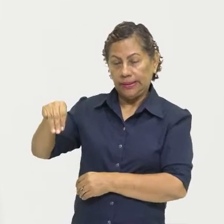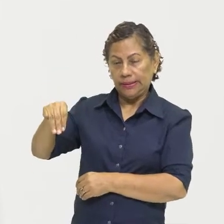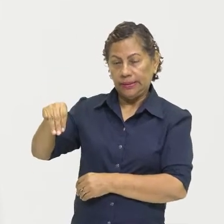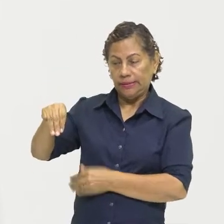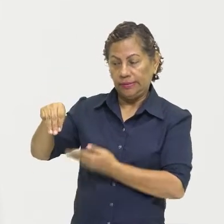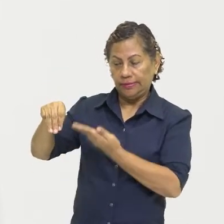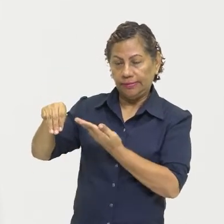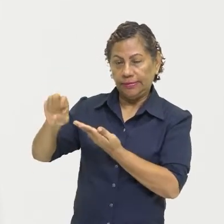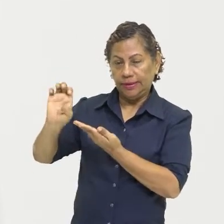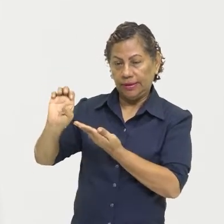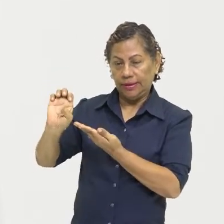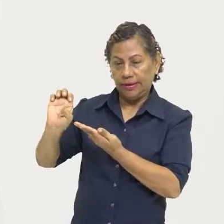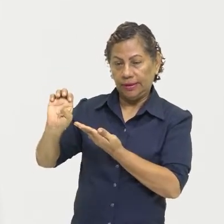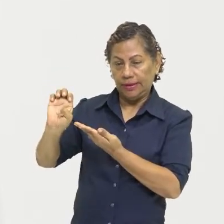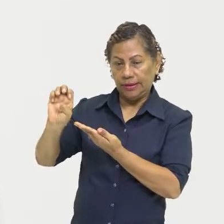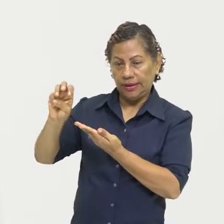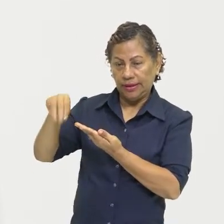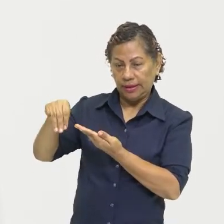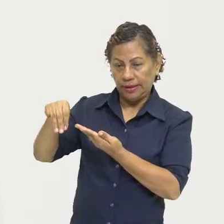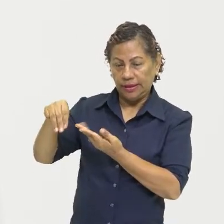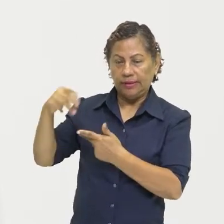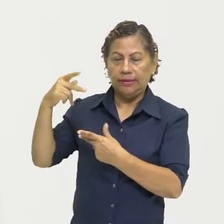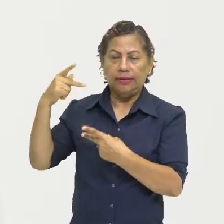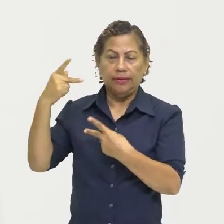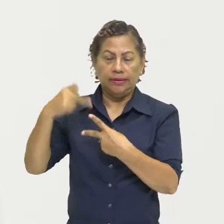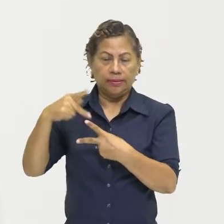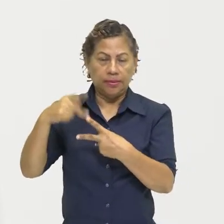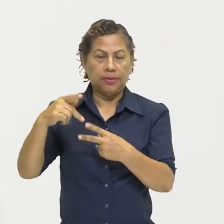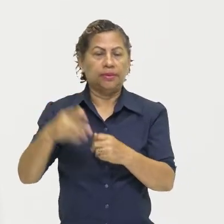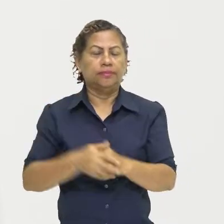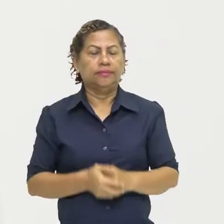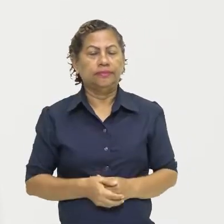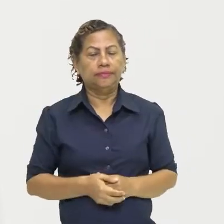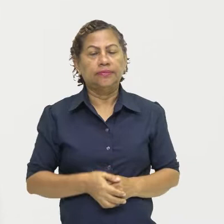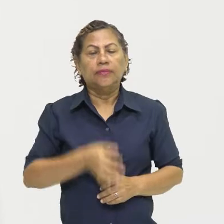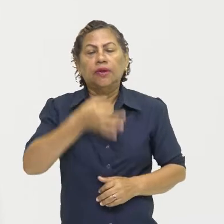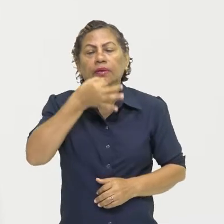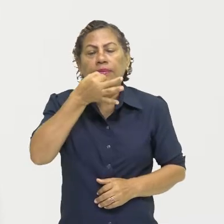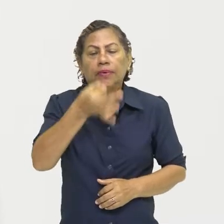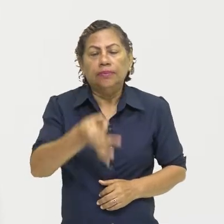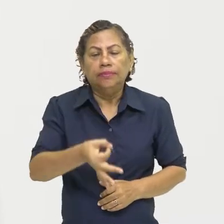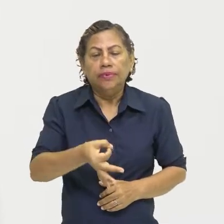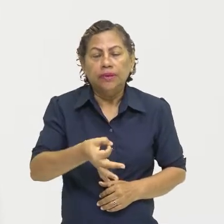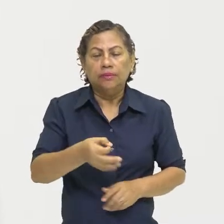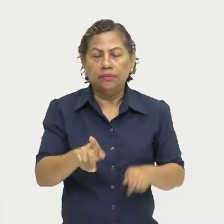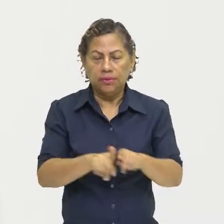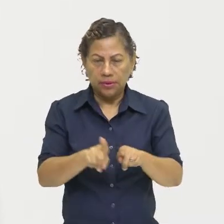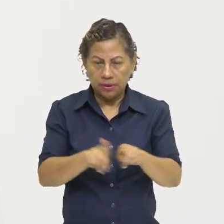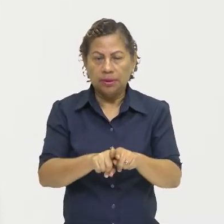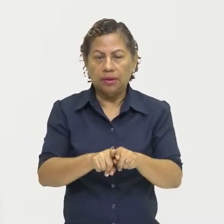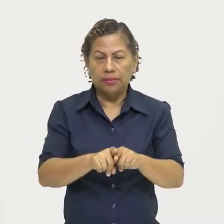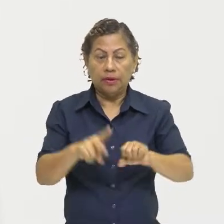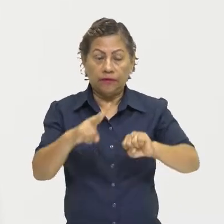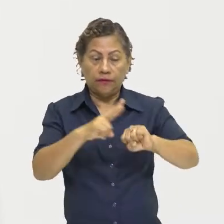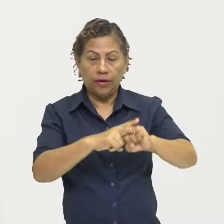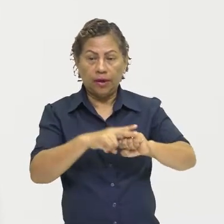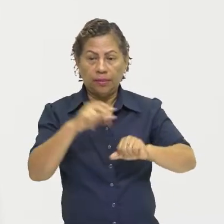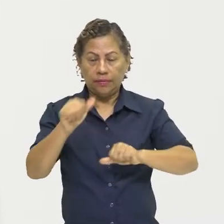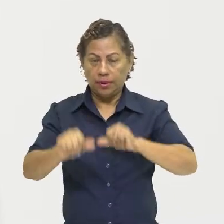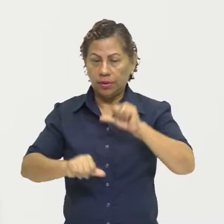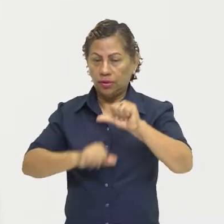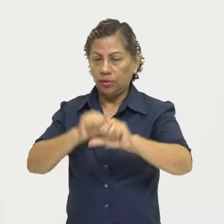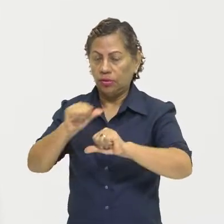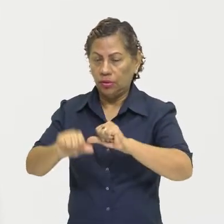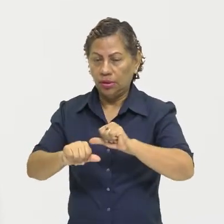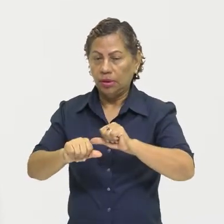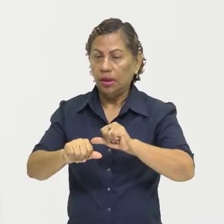em. O verbo optar, também ele é um verbo transitivo indireto. Então, ele vai pedir a preposição